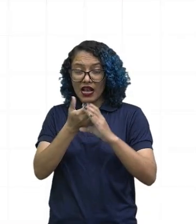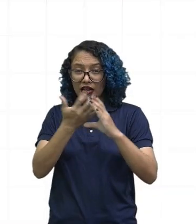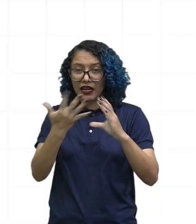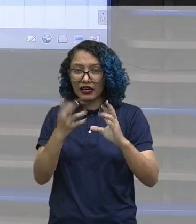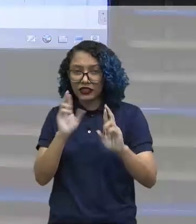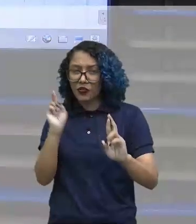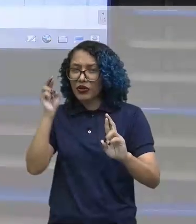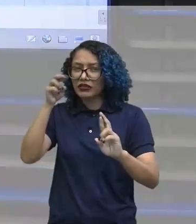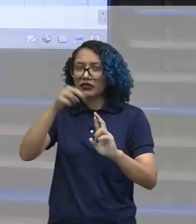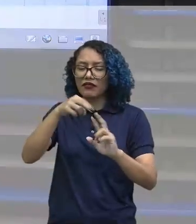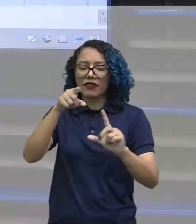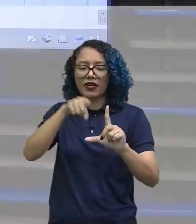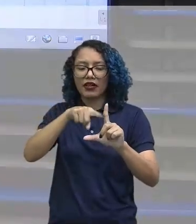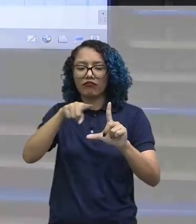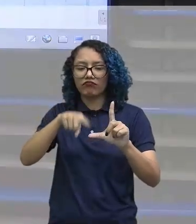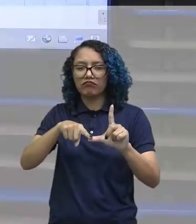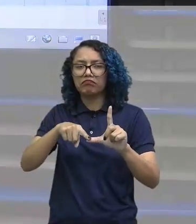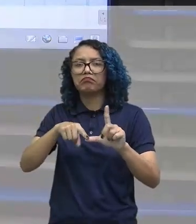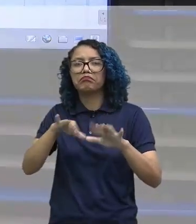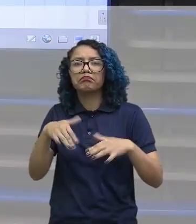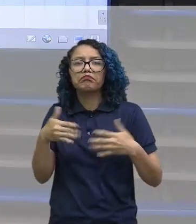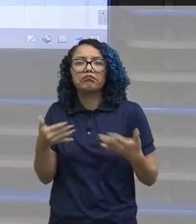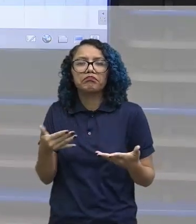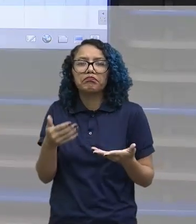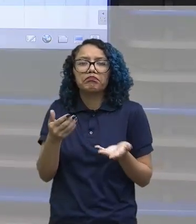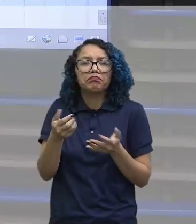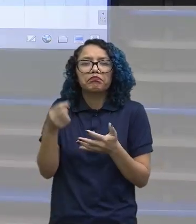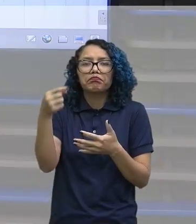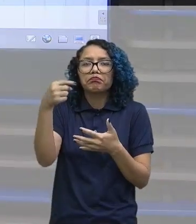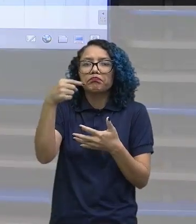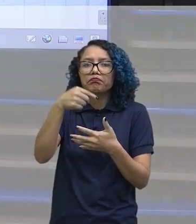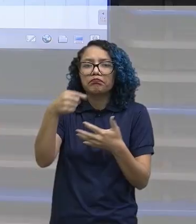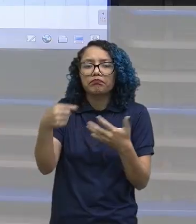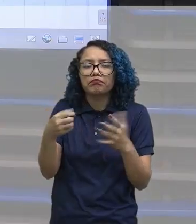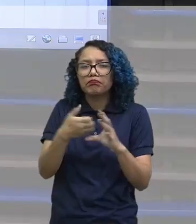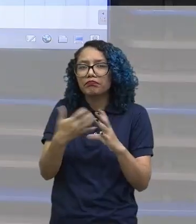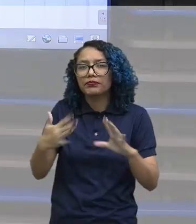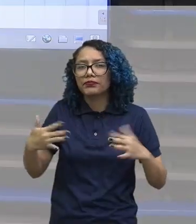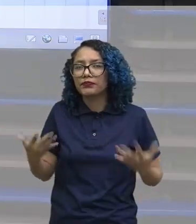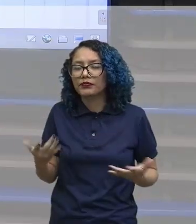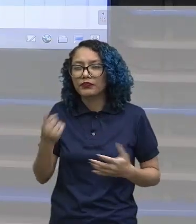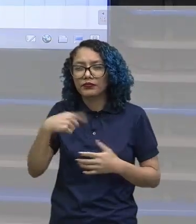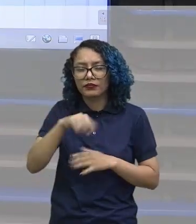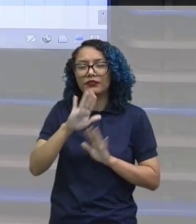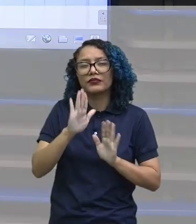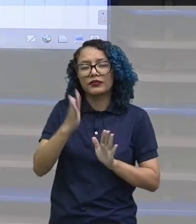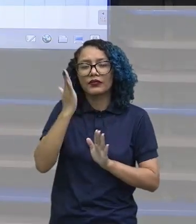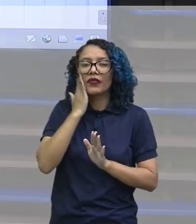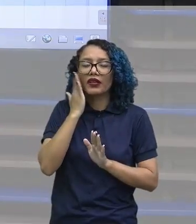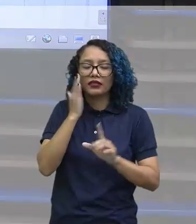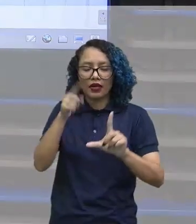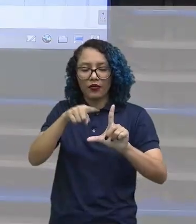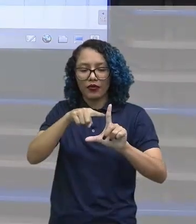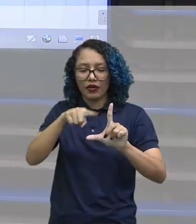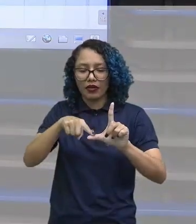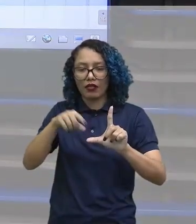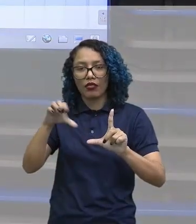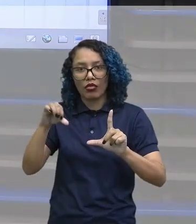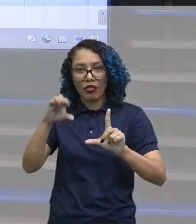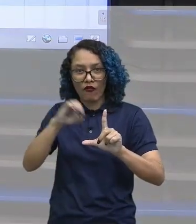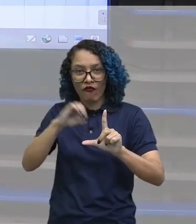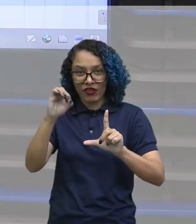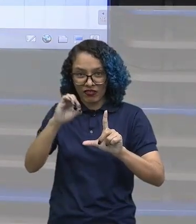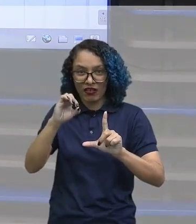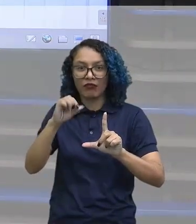de um ângulo reto? O que você já sabe? Você sabe que o ângulo reto mede 90